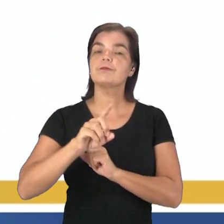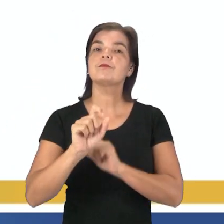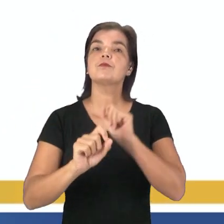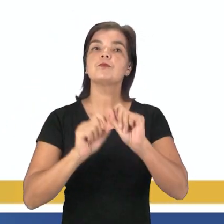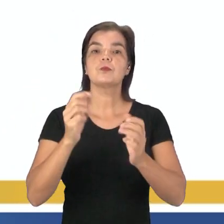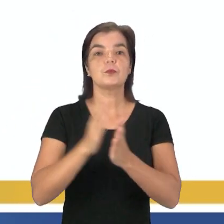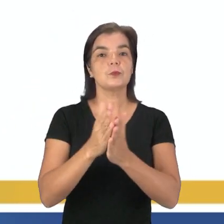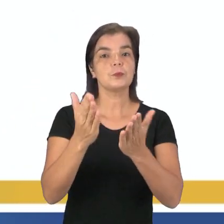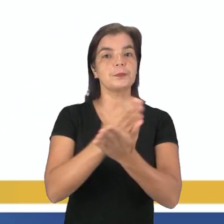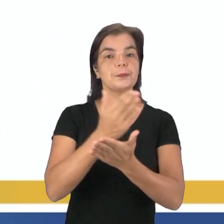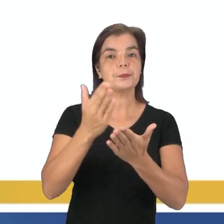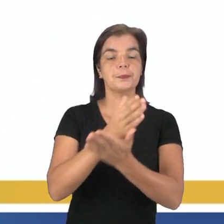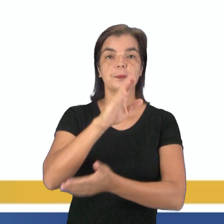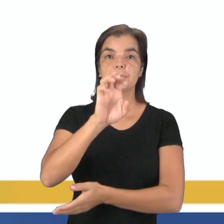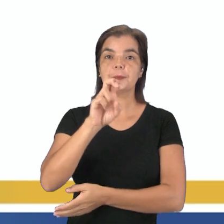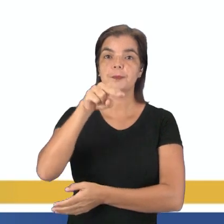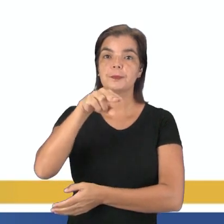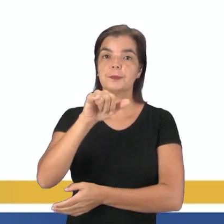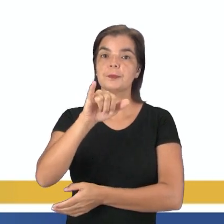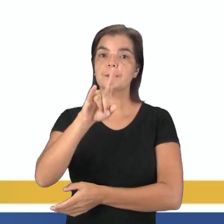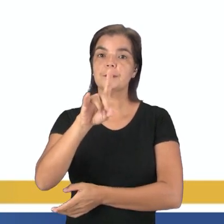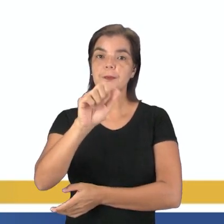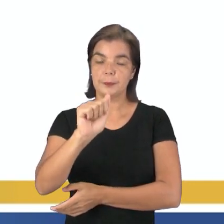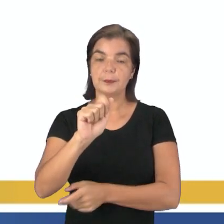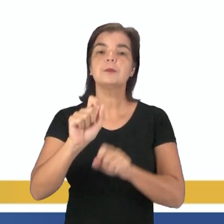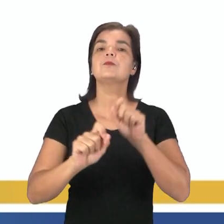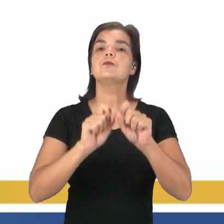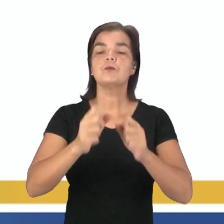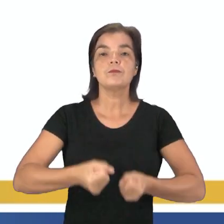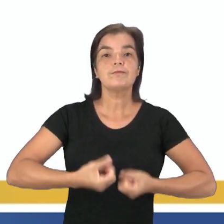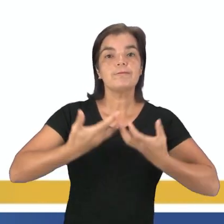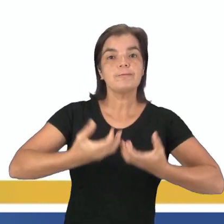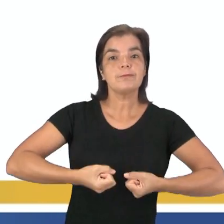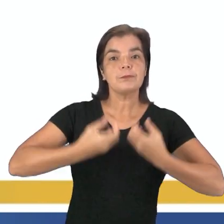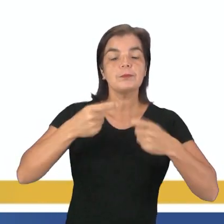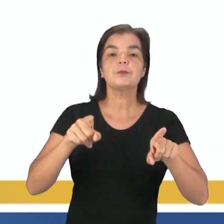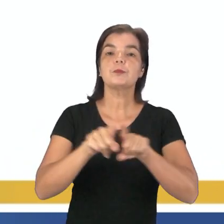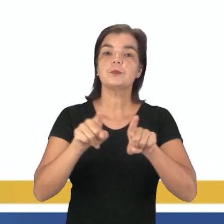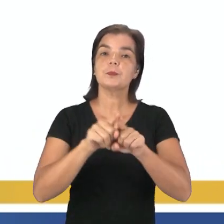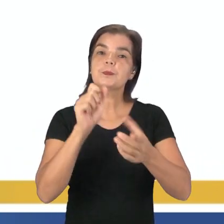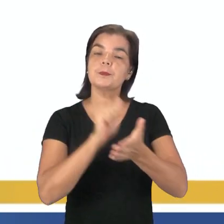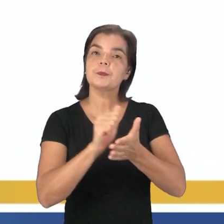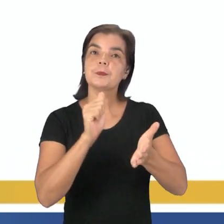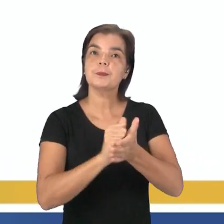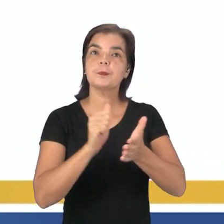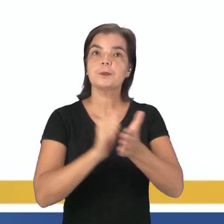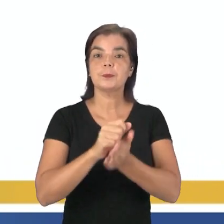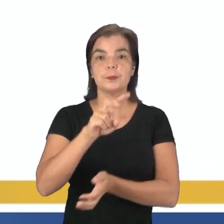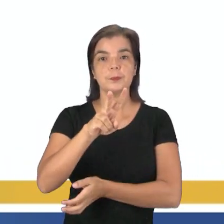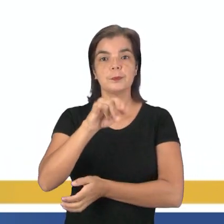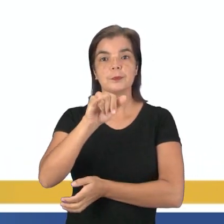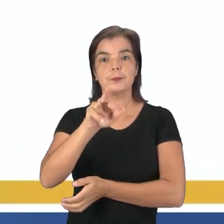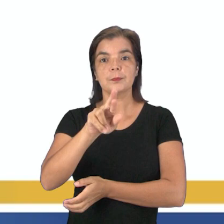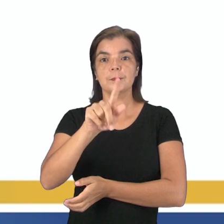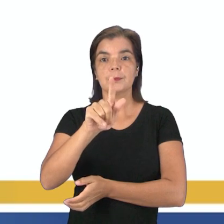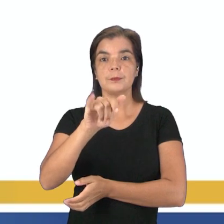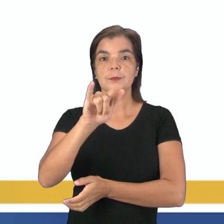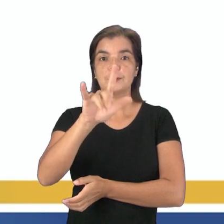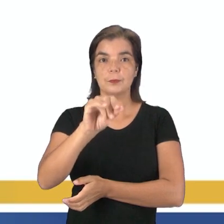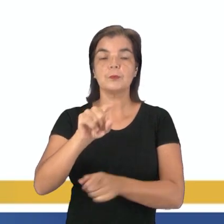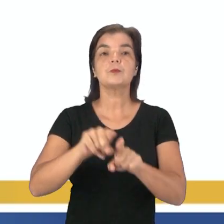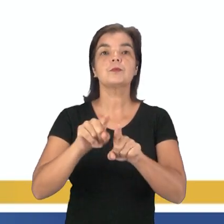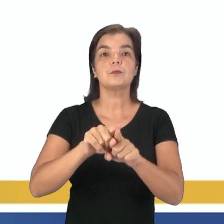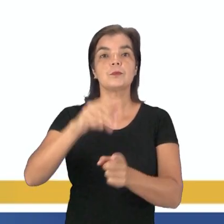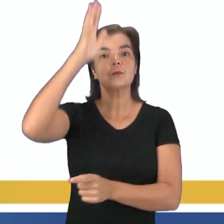tem o livro Eneida, que é um poema feito por Virgílio que conta toda a história da